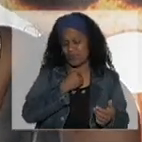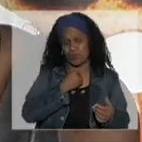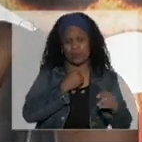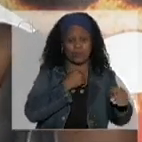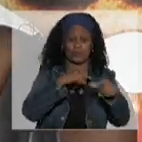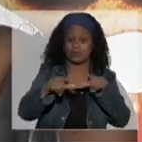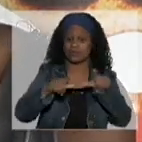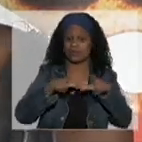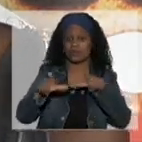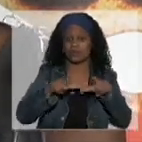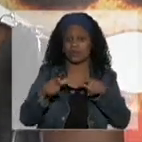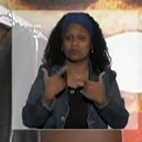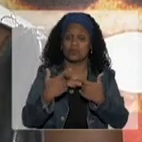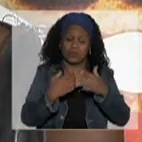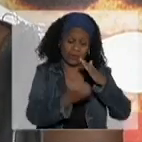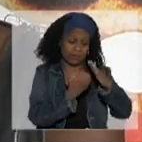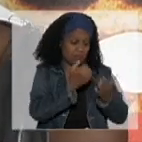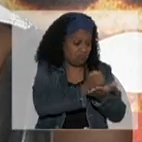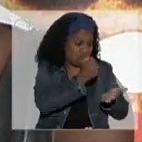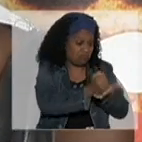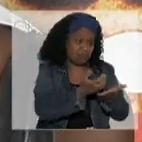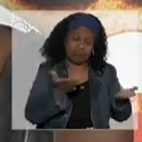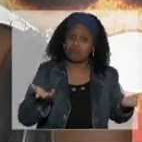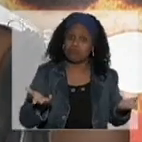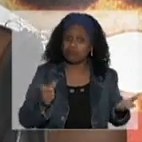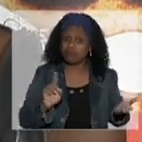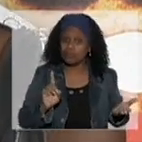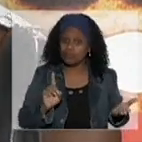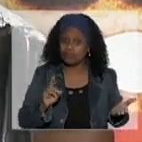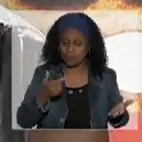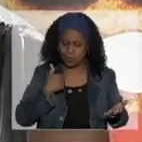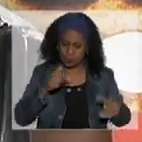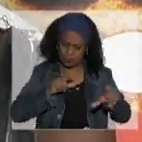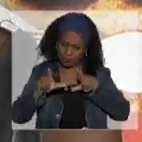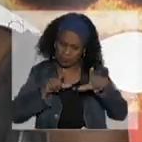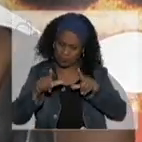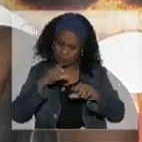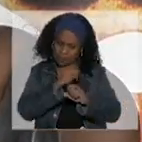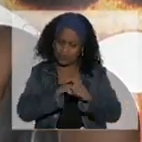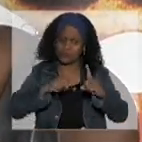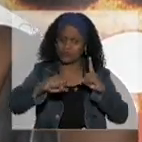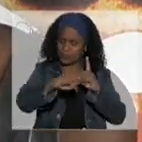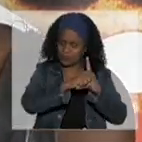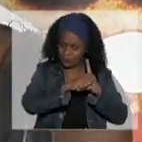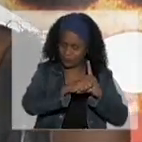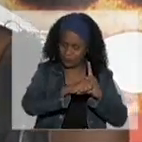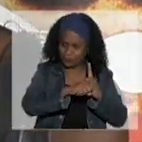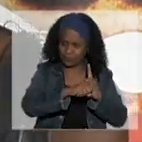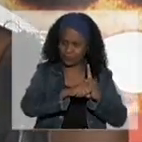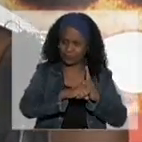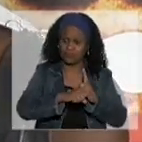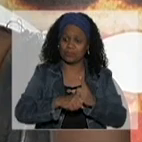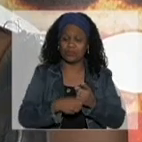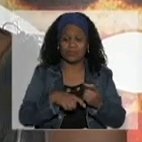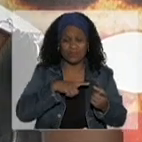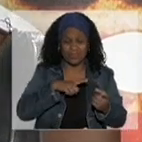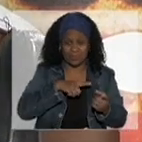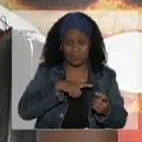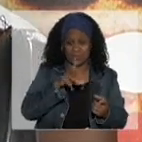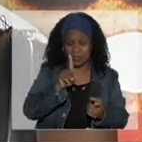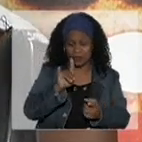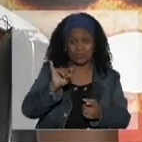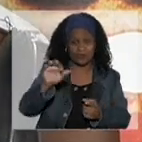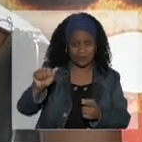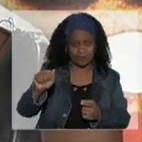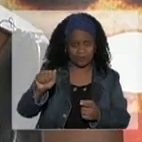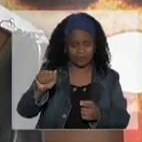trabalhar porque não tem empresa nenhuma contrata aí comecei a trabalhar com serviço social e tem